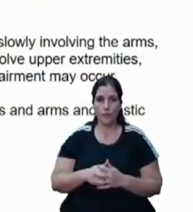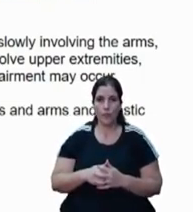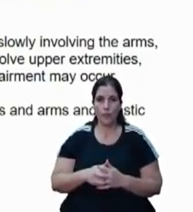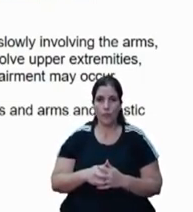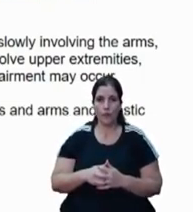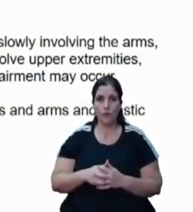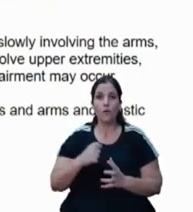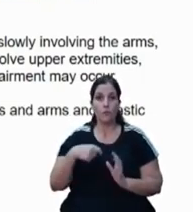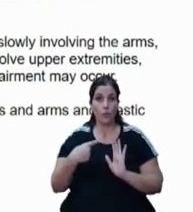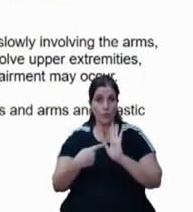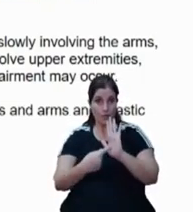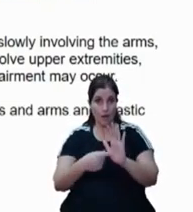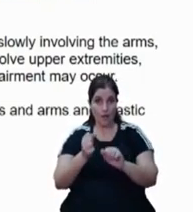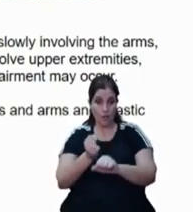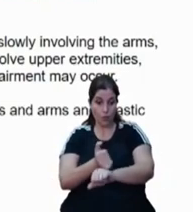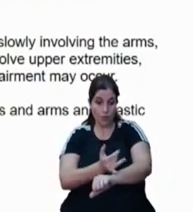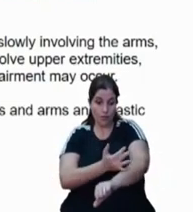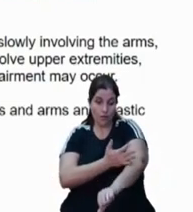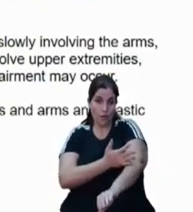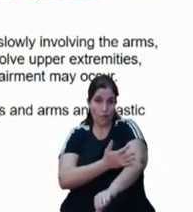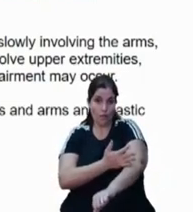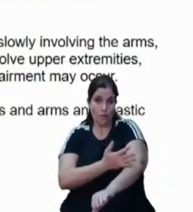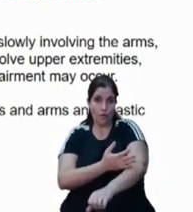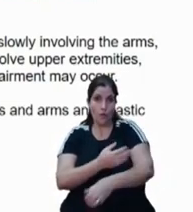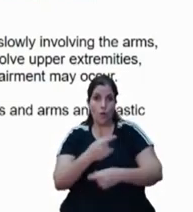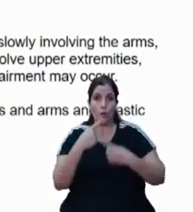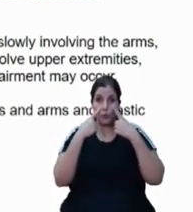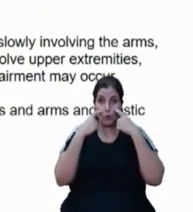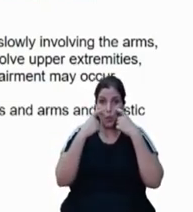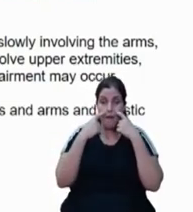ou exibições emocionais involuntárias, como chorar ou rir,